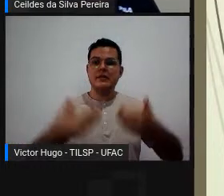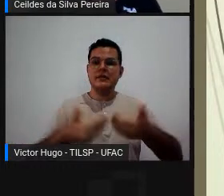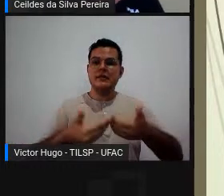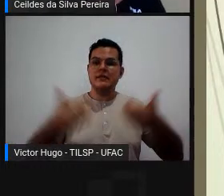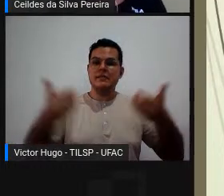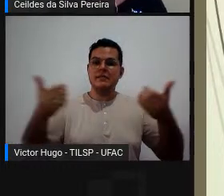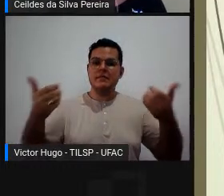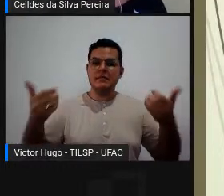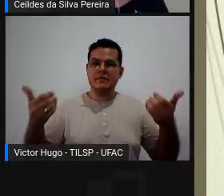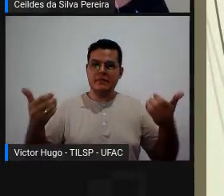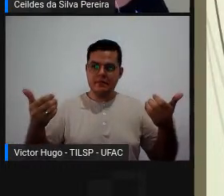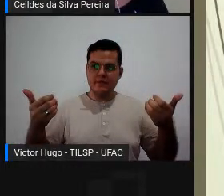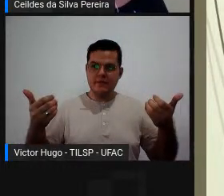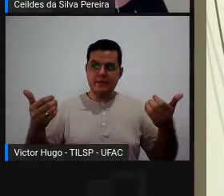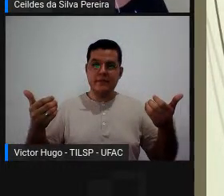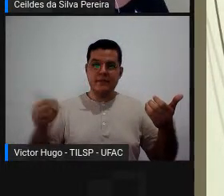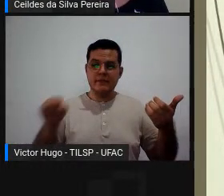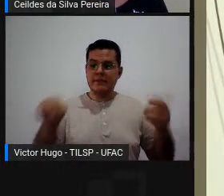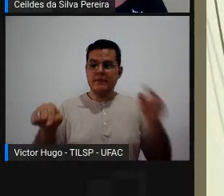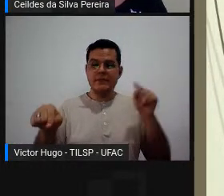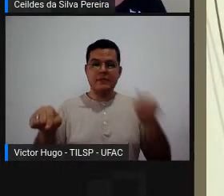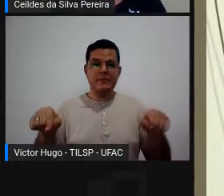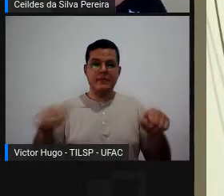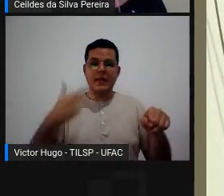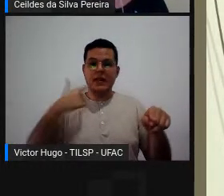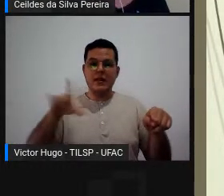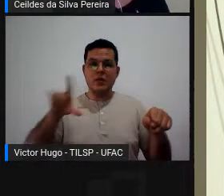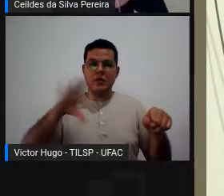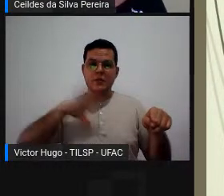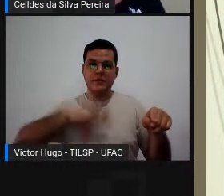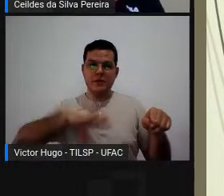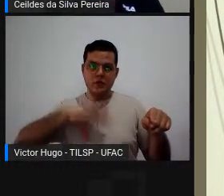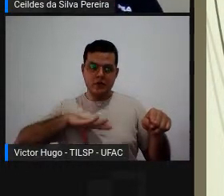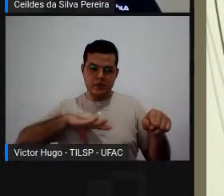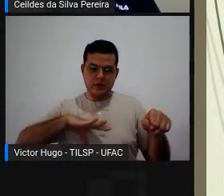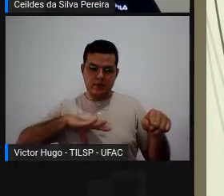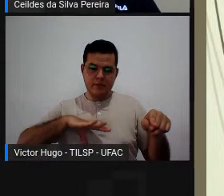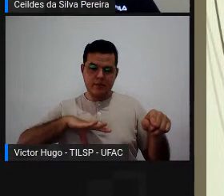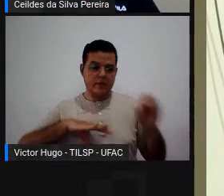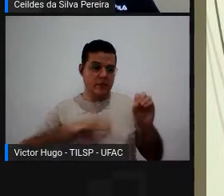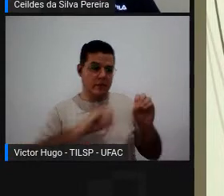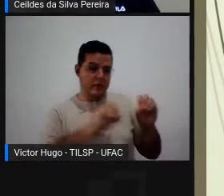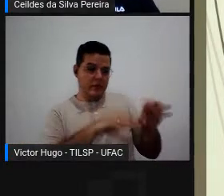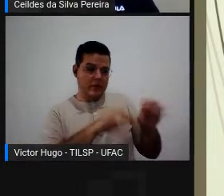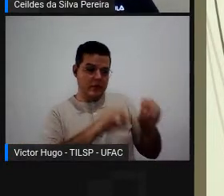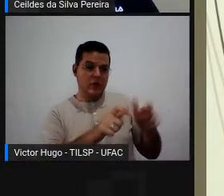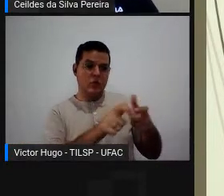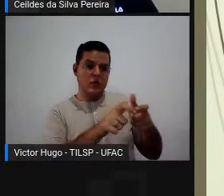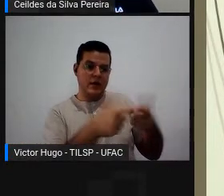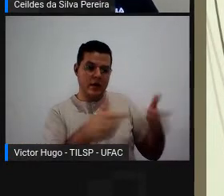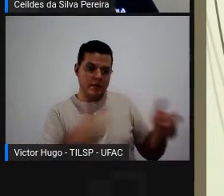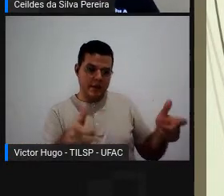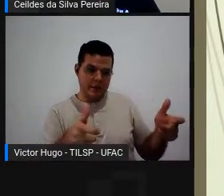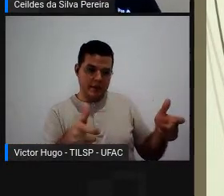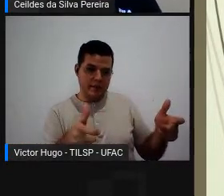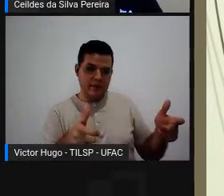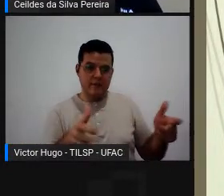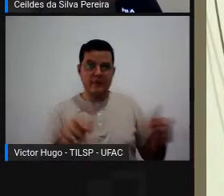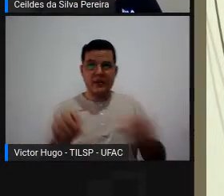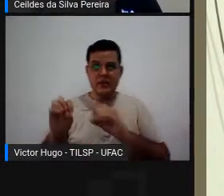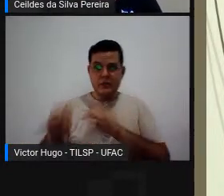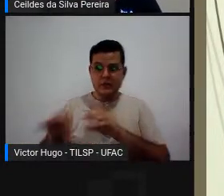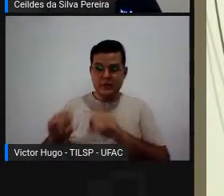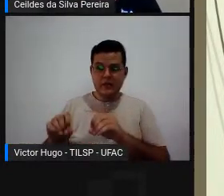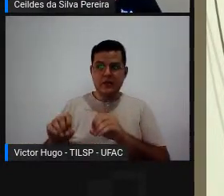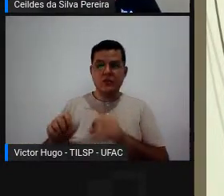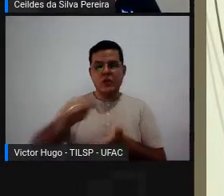a língua portuguesa, ensino de gramática, de ensino de leitura e produção textual. Já